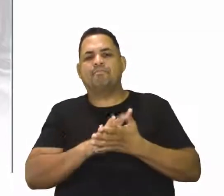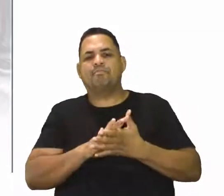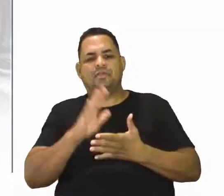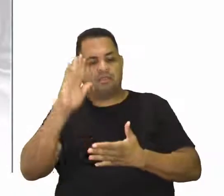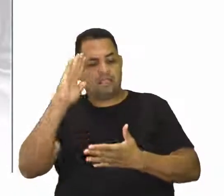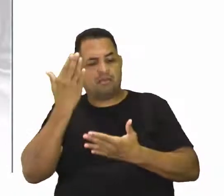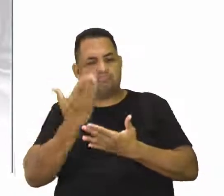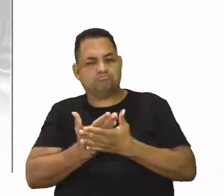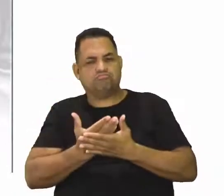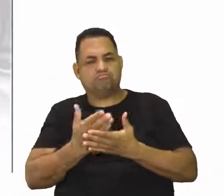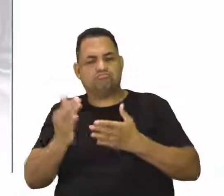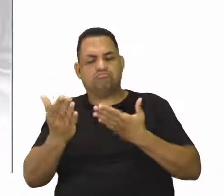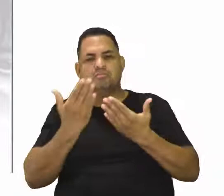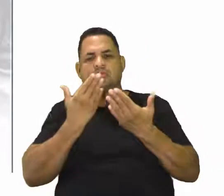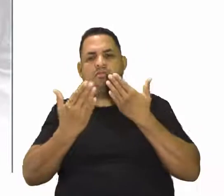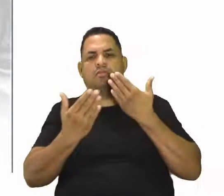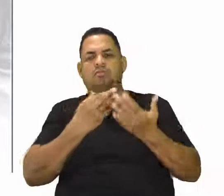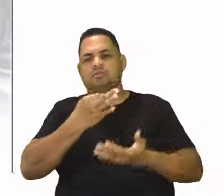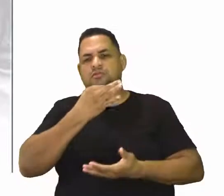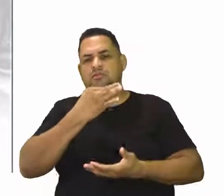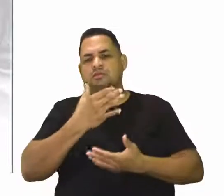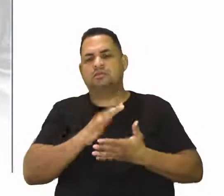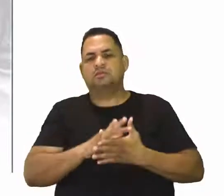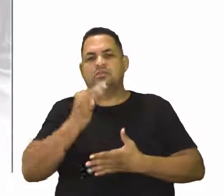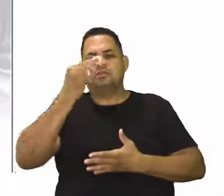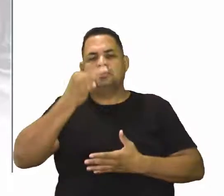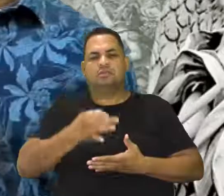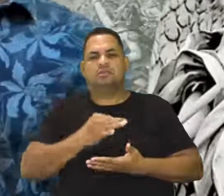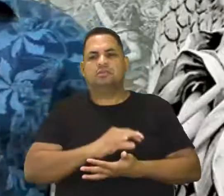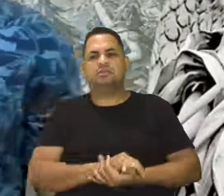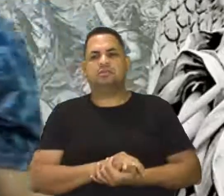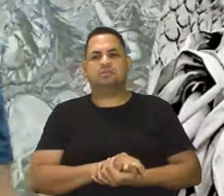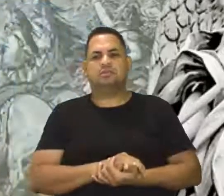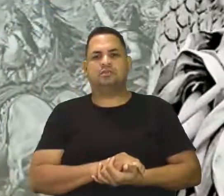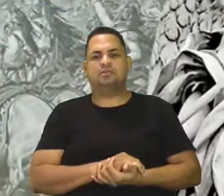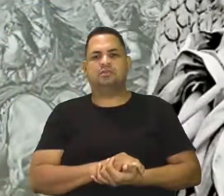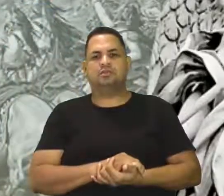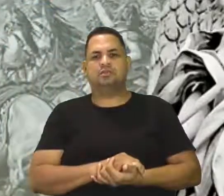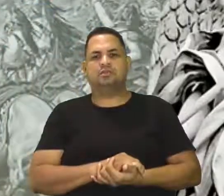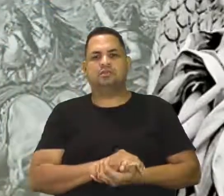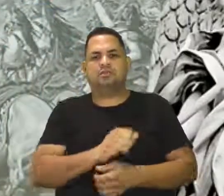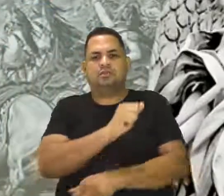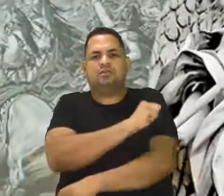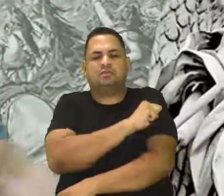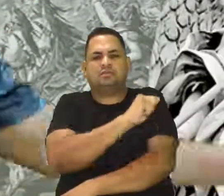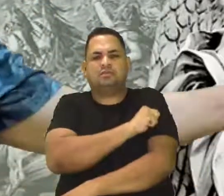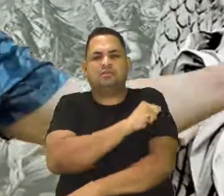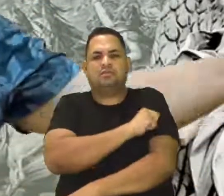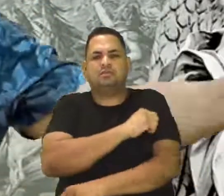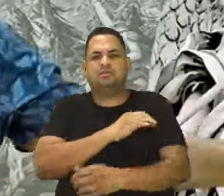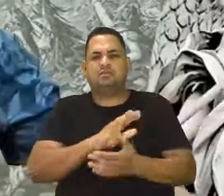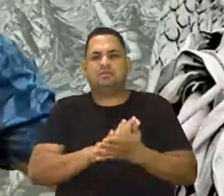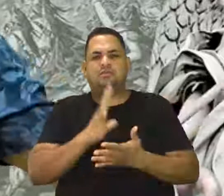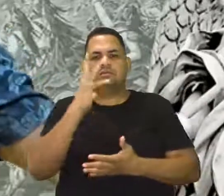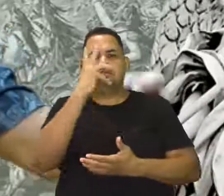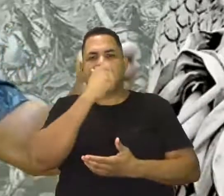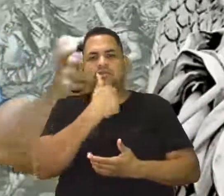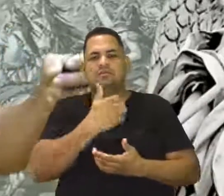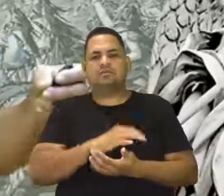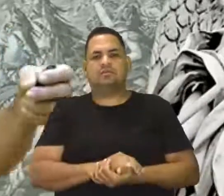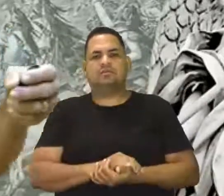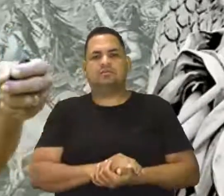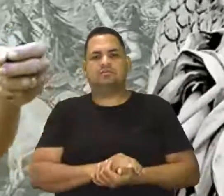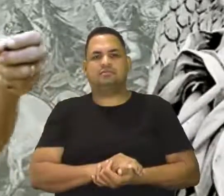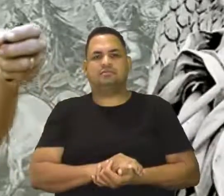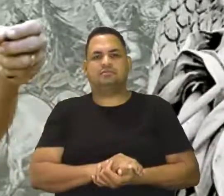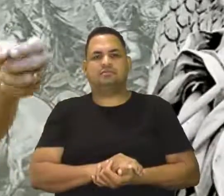convencer Mas é isso aí Tá certo vem para mim a lona Nossa fiquei bonita